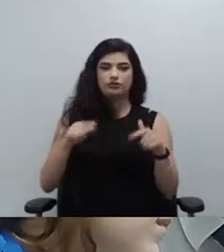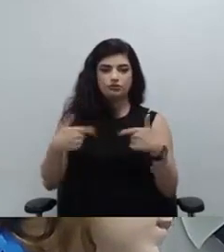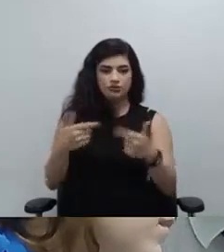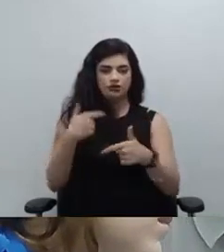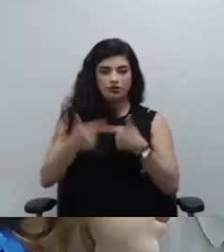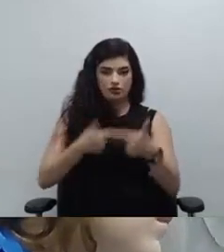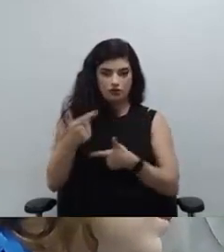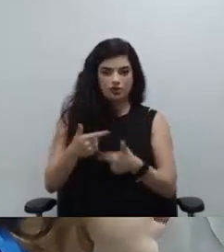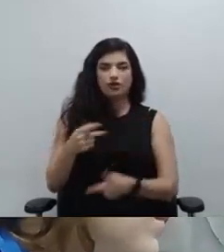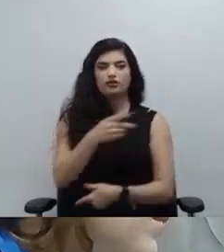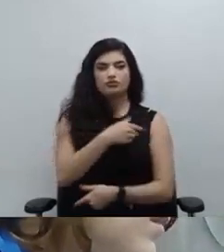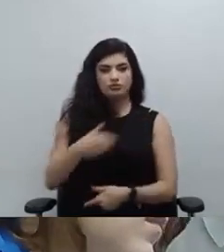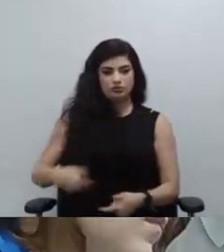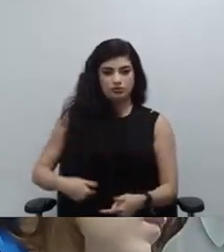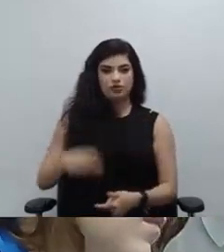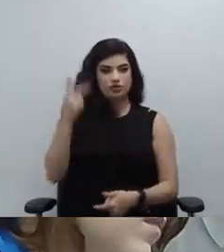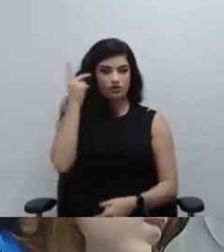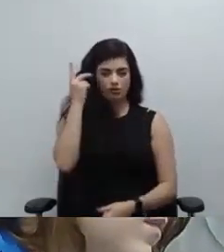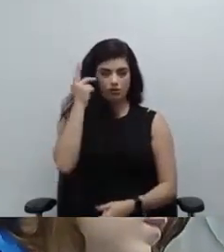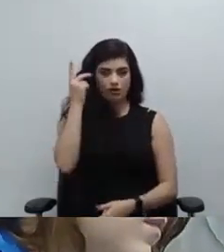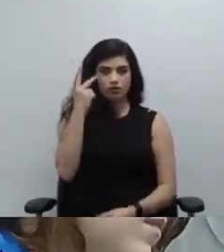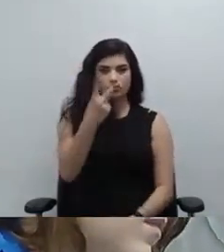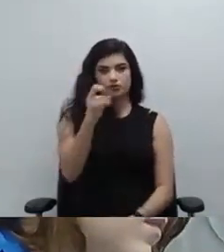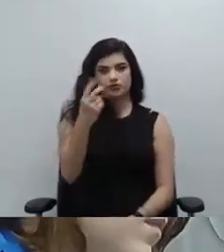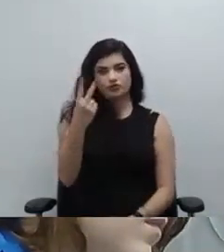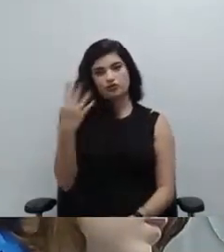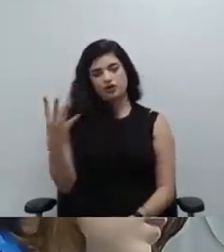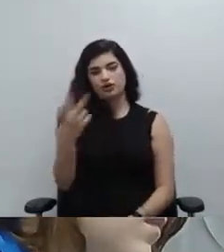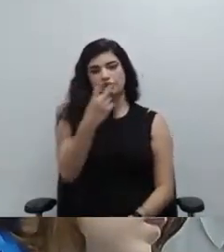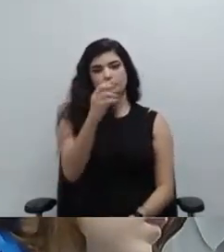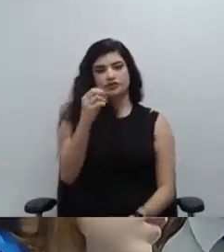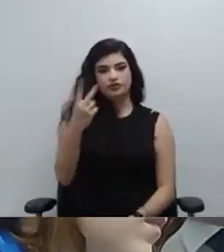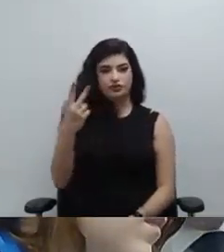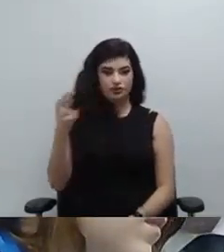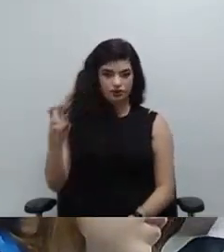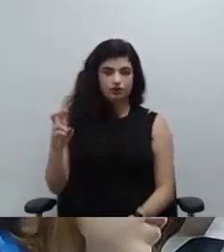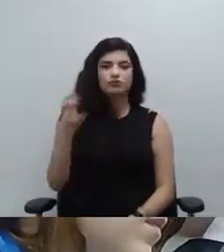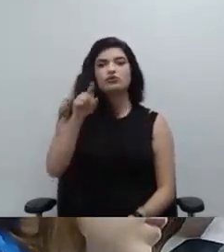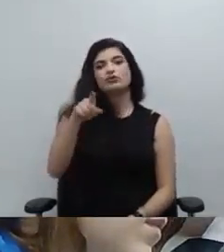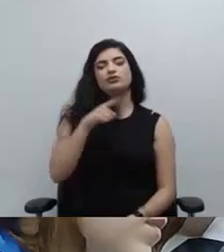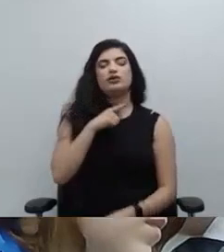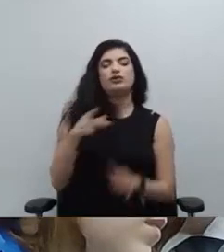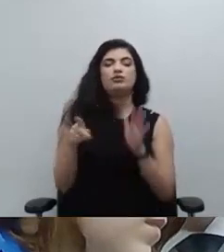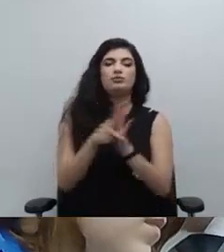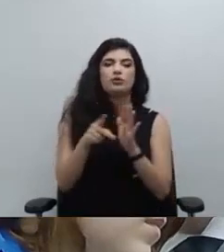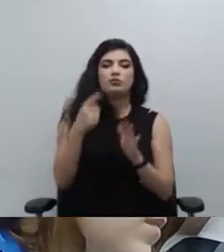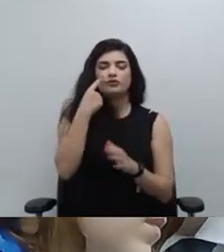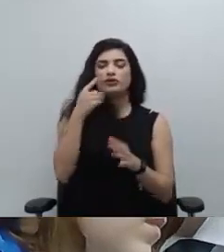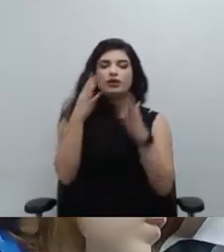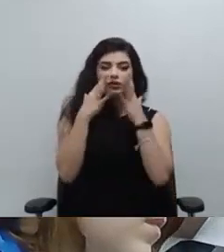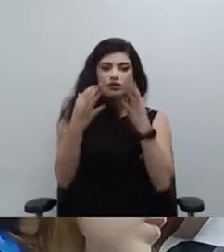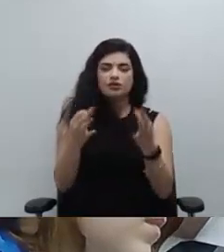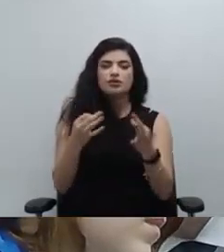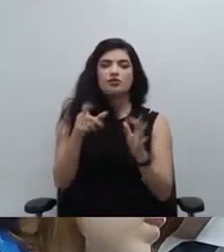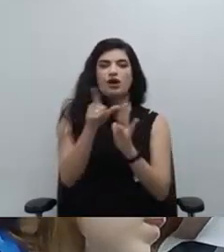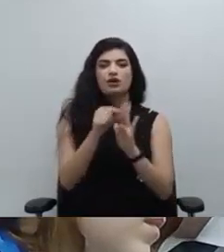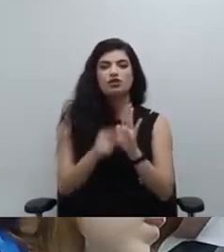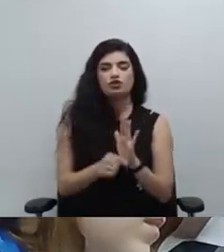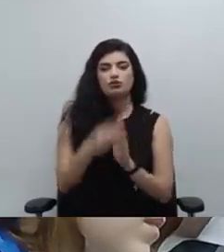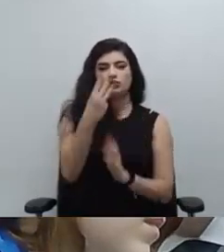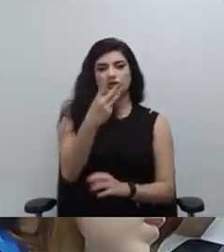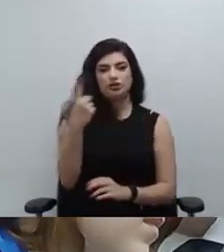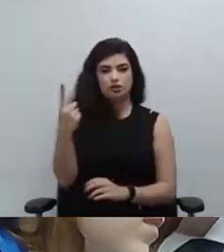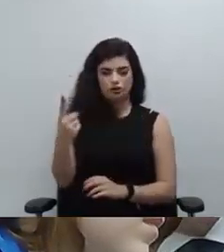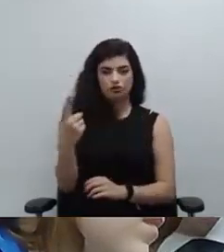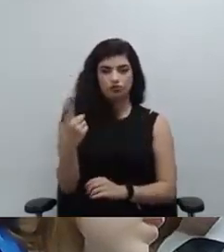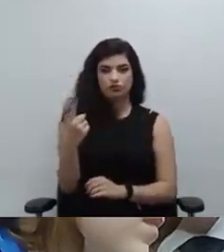Pública do Estado de São Paulo para o biênio 2024-2025, ao Egrégio Conselho Superior da Defensoria, em atenção ao artigo 31,